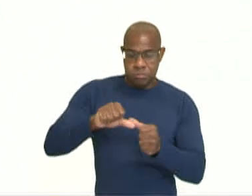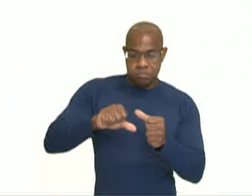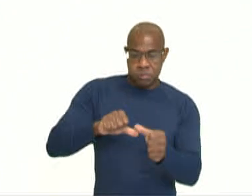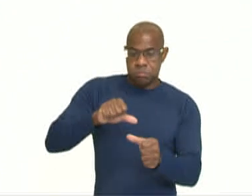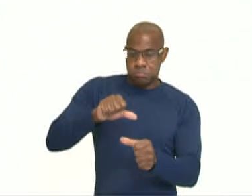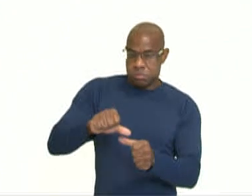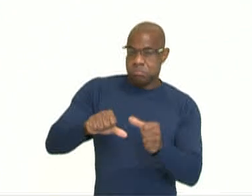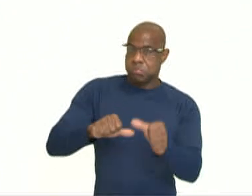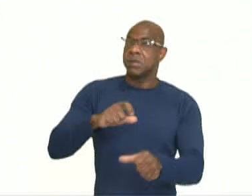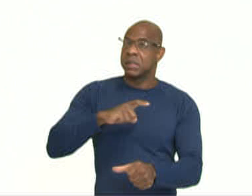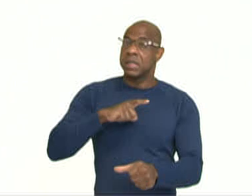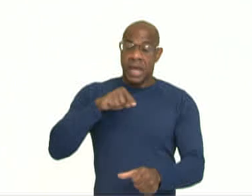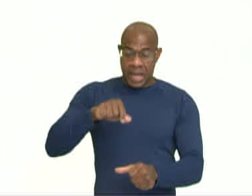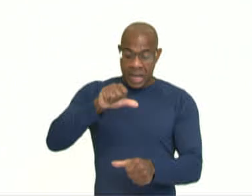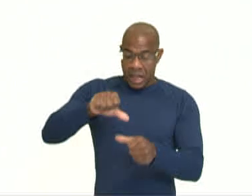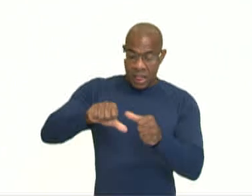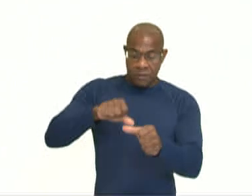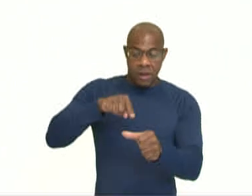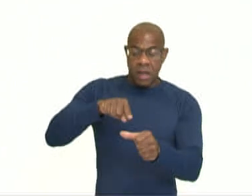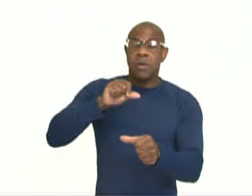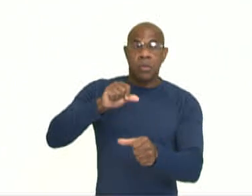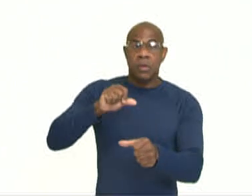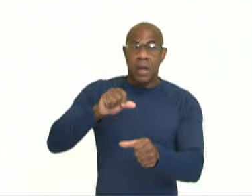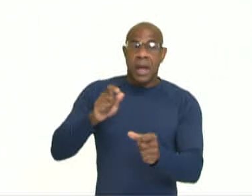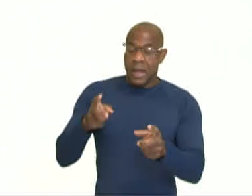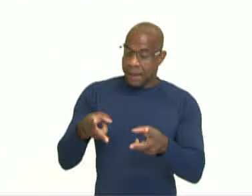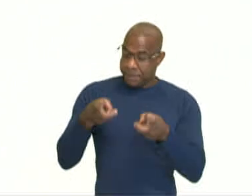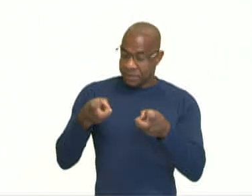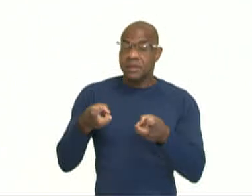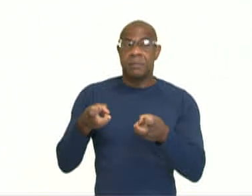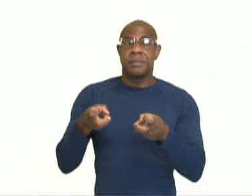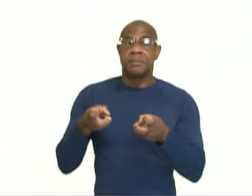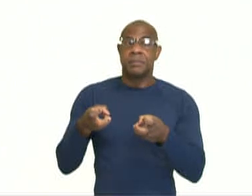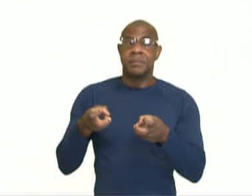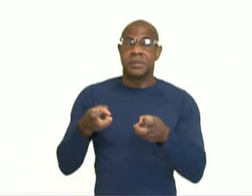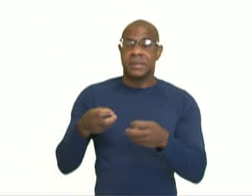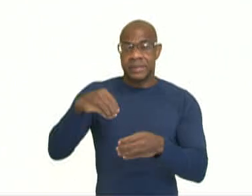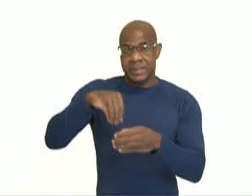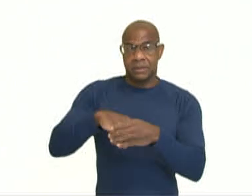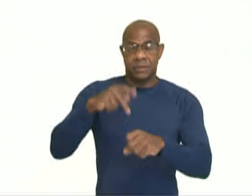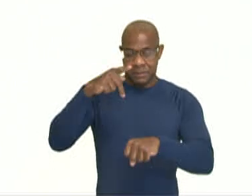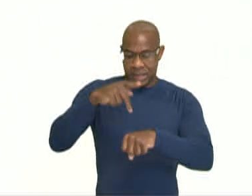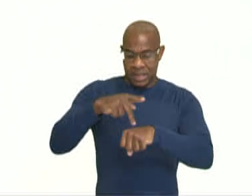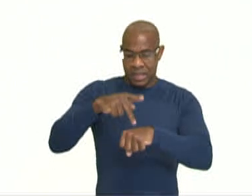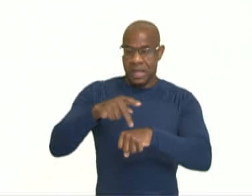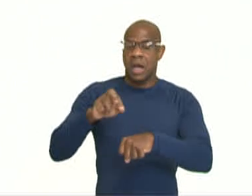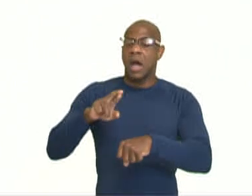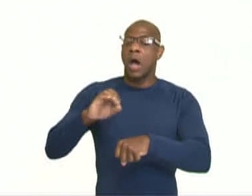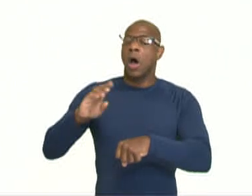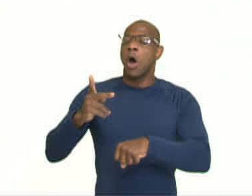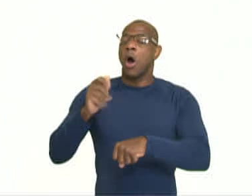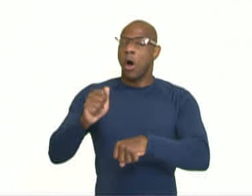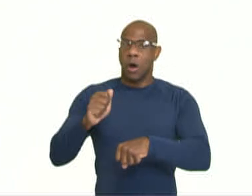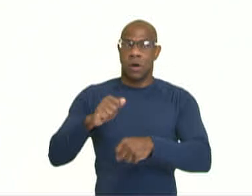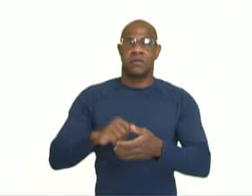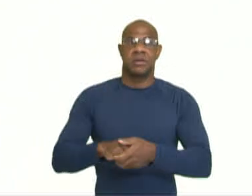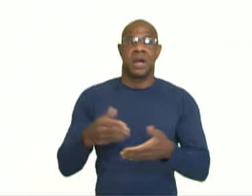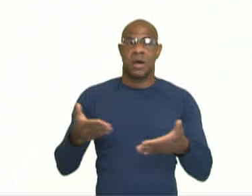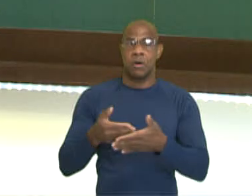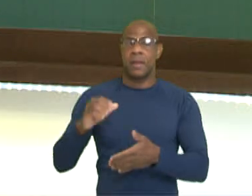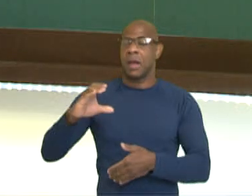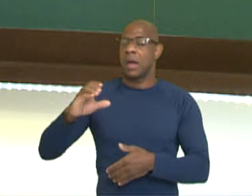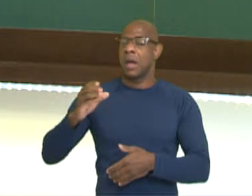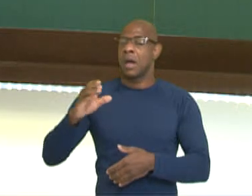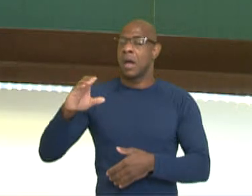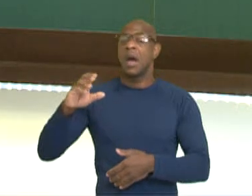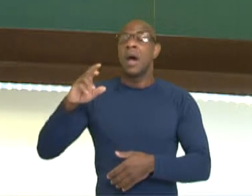transformação. E essa transformação é visível dentro do aspecto rocha. Então agora caracterizamos a palavra rocha, que